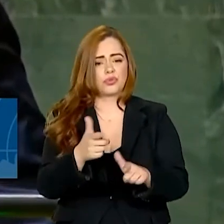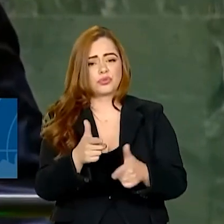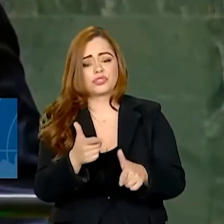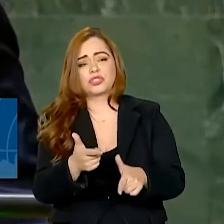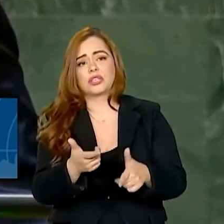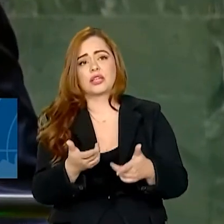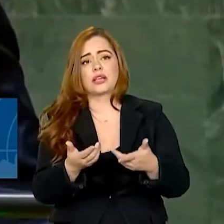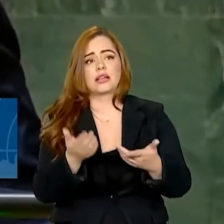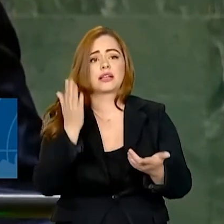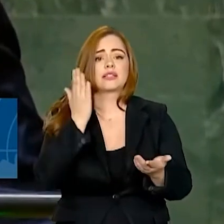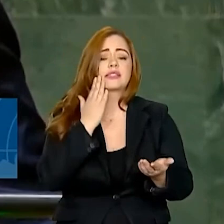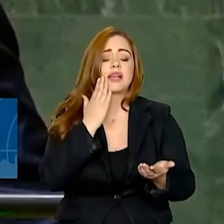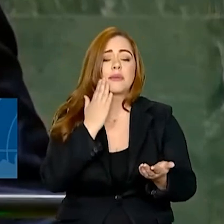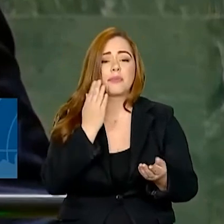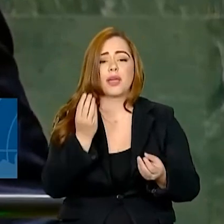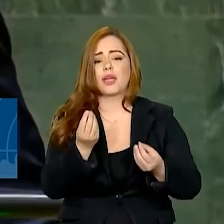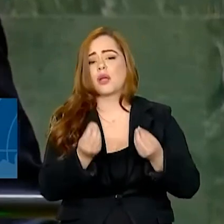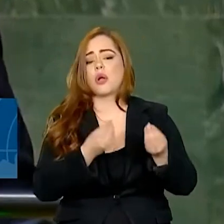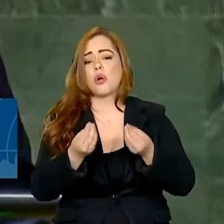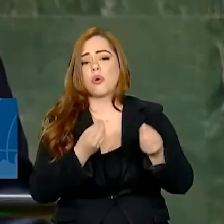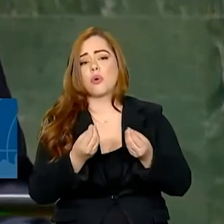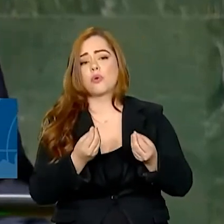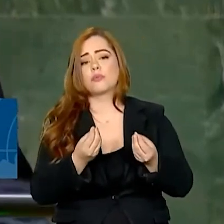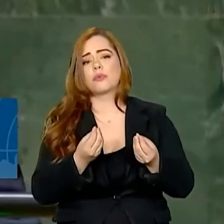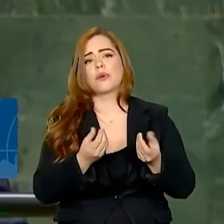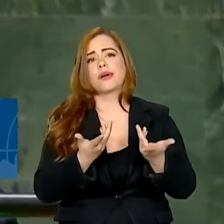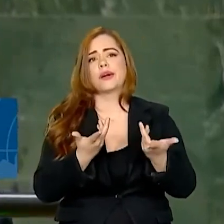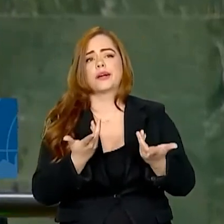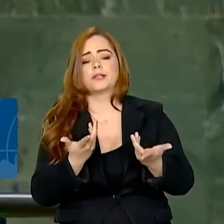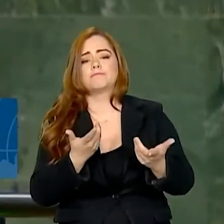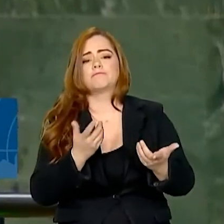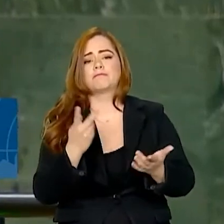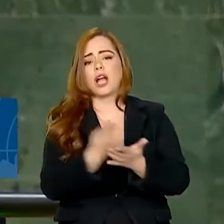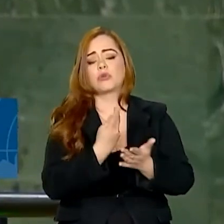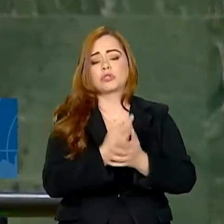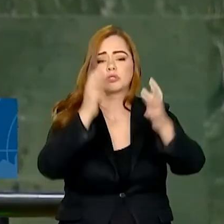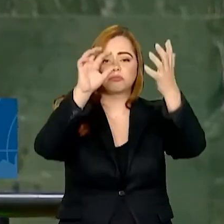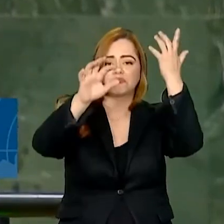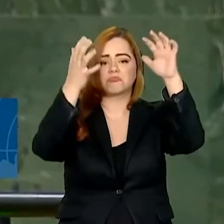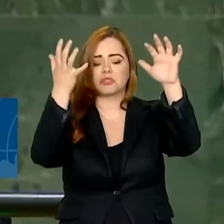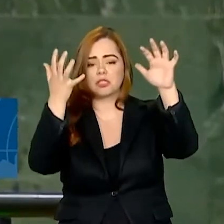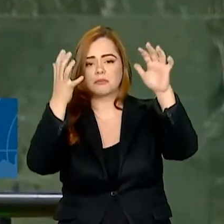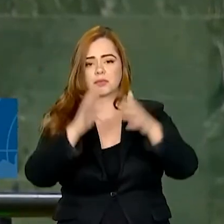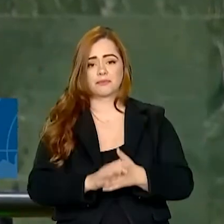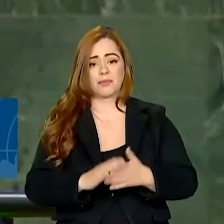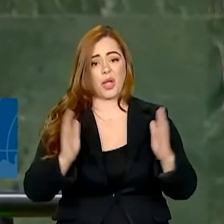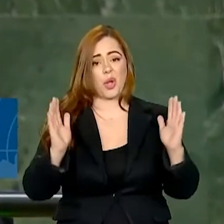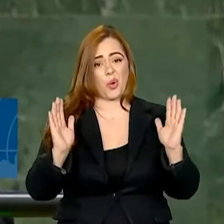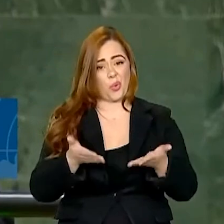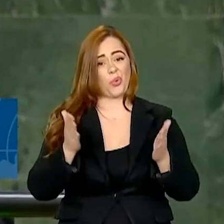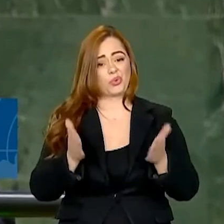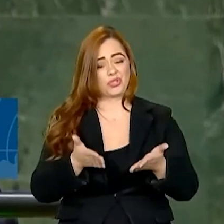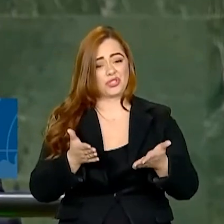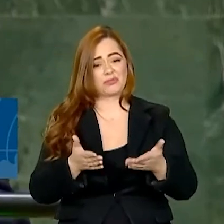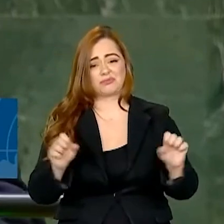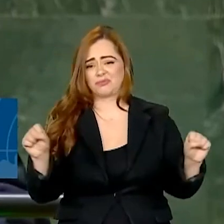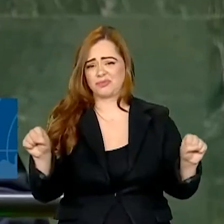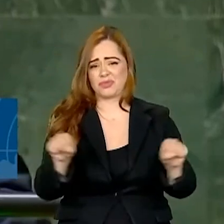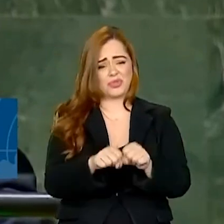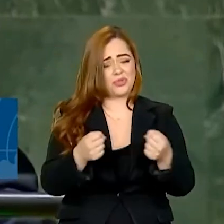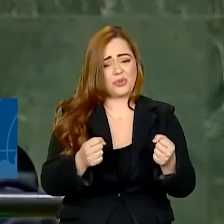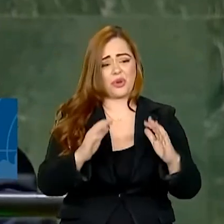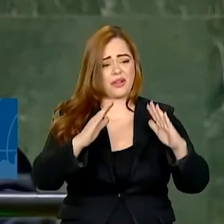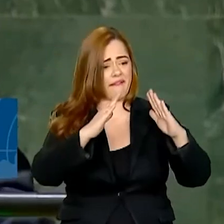dado conta da gravidade da crise climática. Hoje, ela bate as nossas portas, destrói nossas